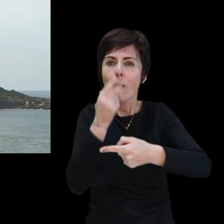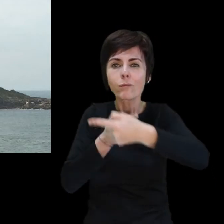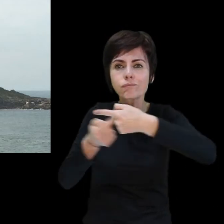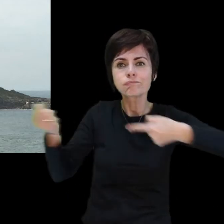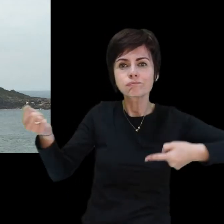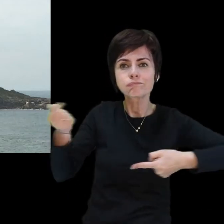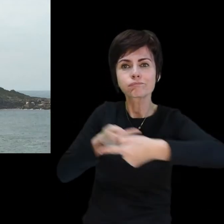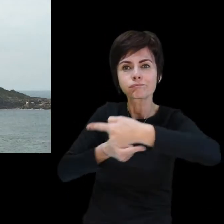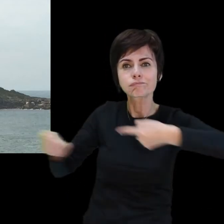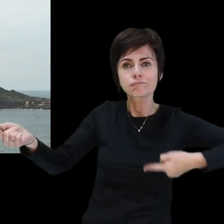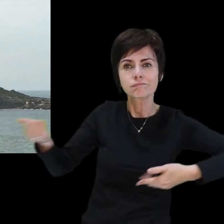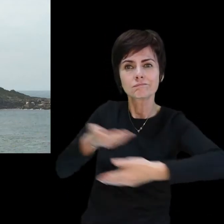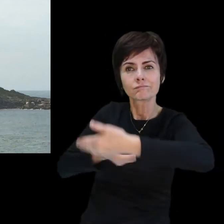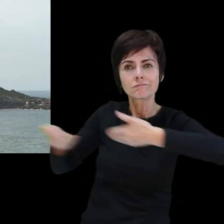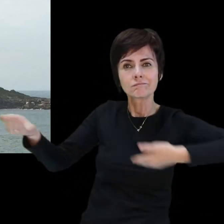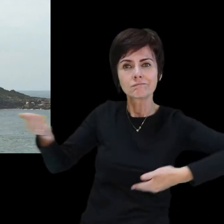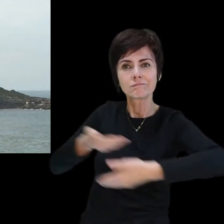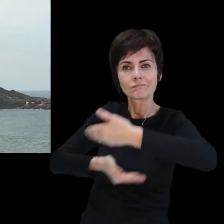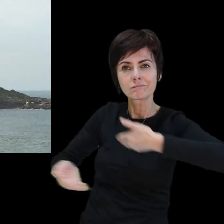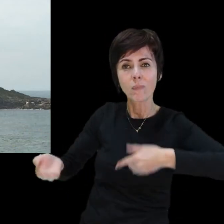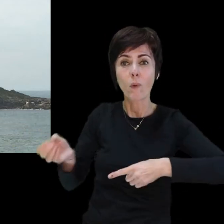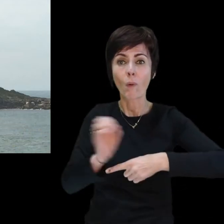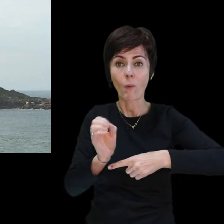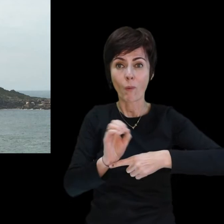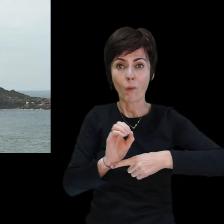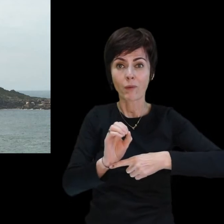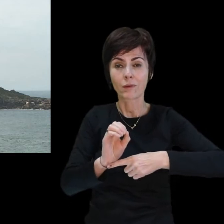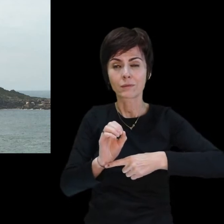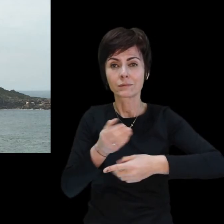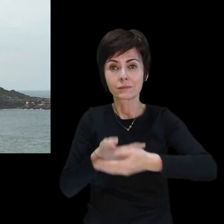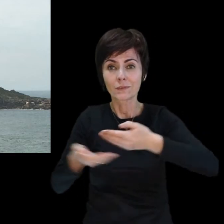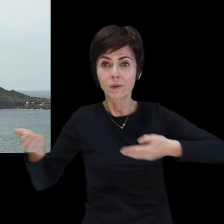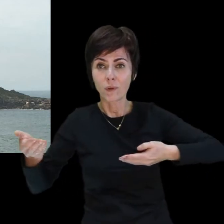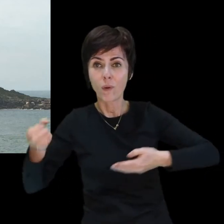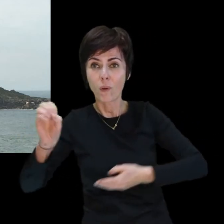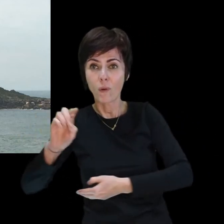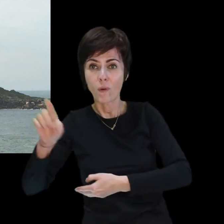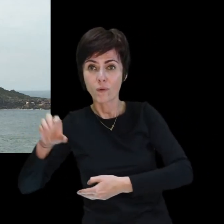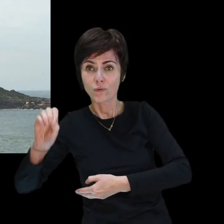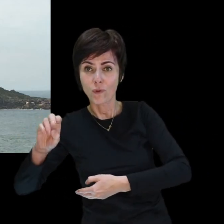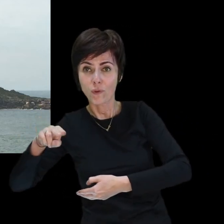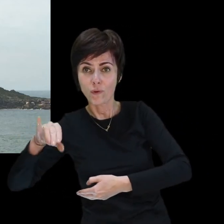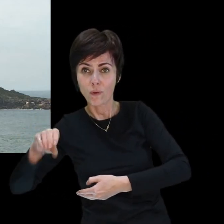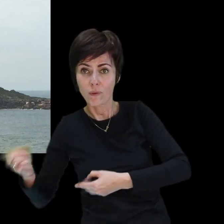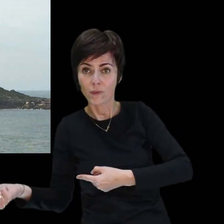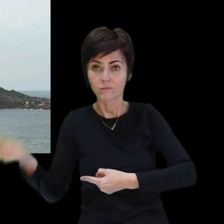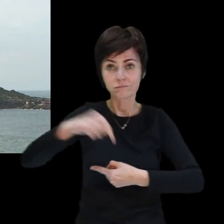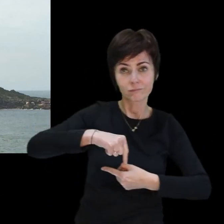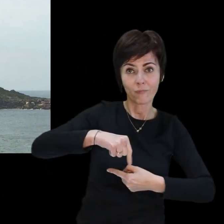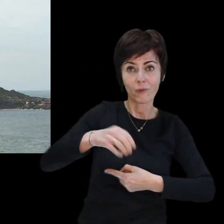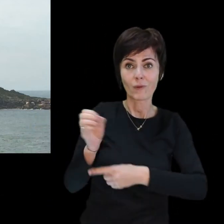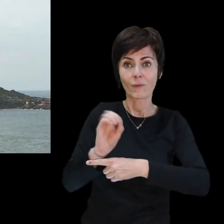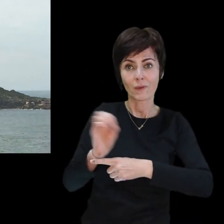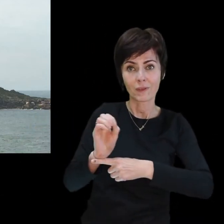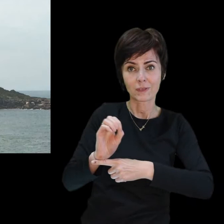ciclo, aí um pequeno ciclo, em que o oxigênio molecular se transforma em ozônio e o ozônio se transforma em oxigênio